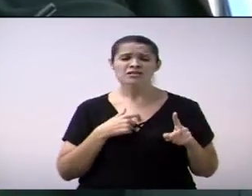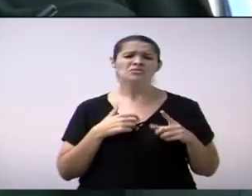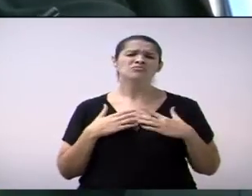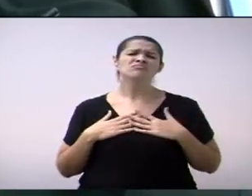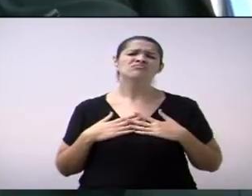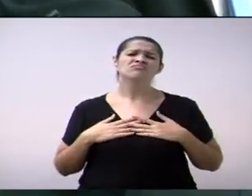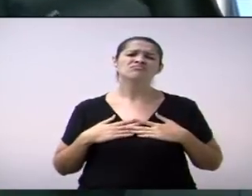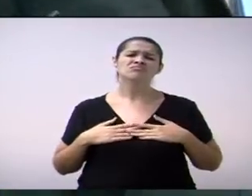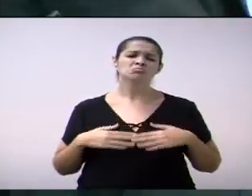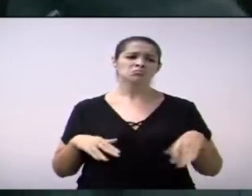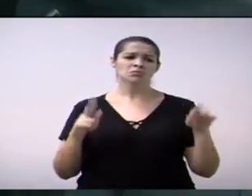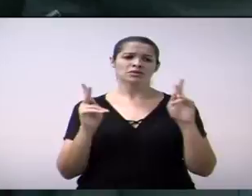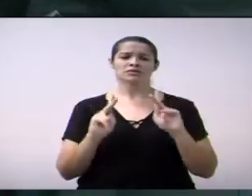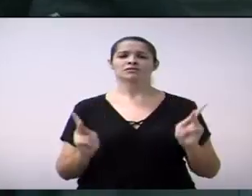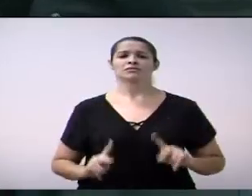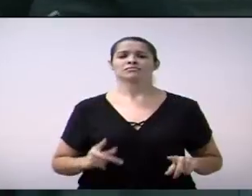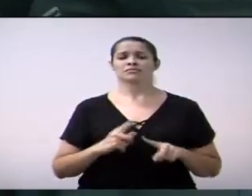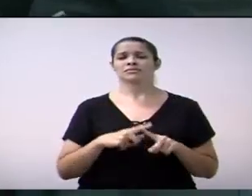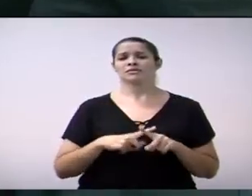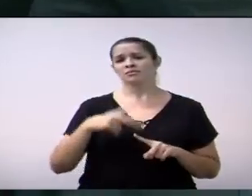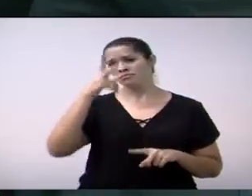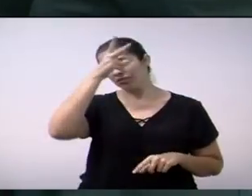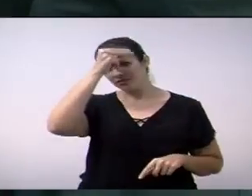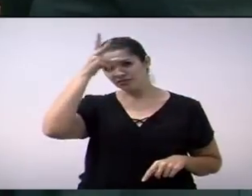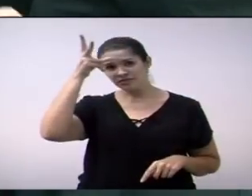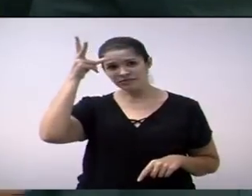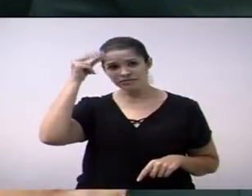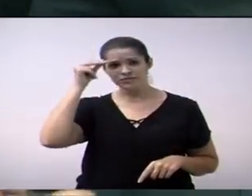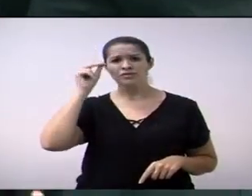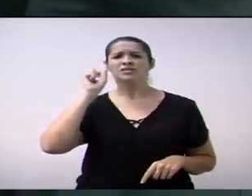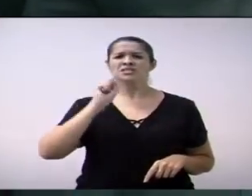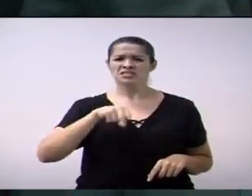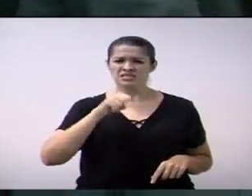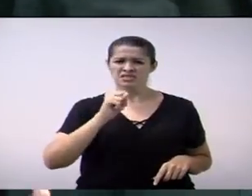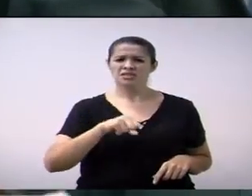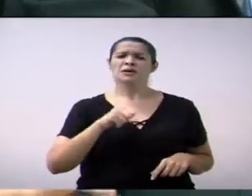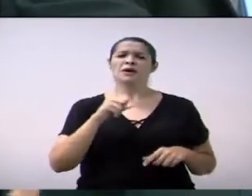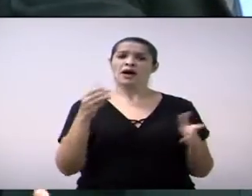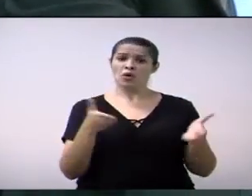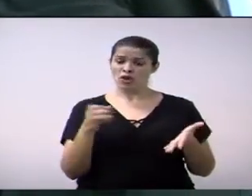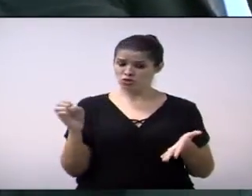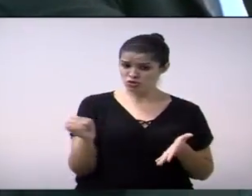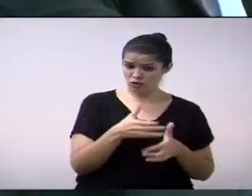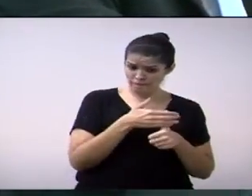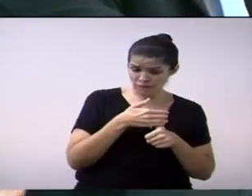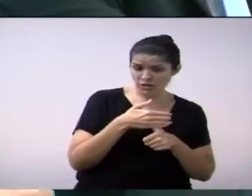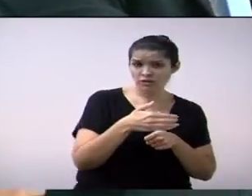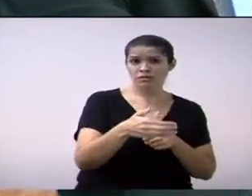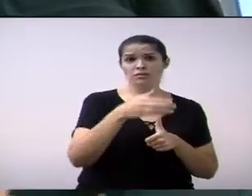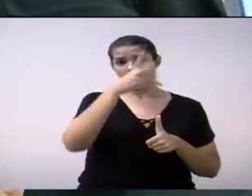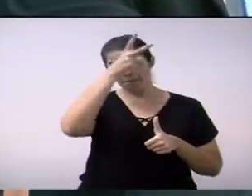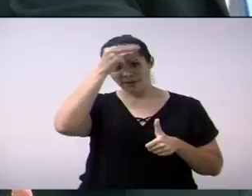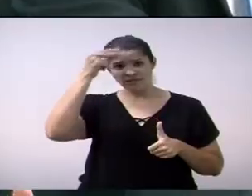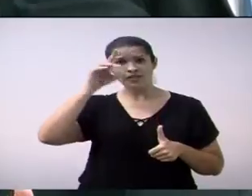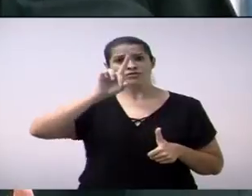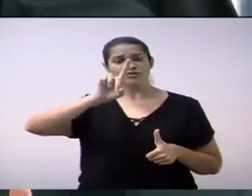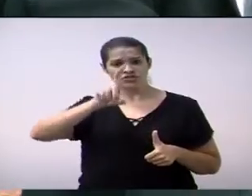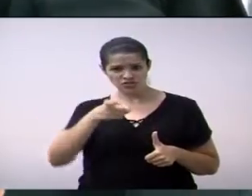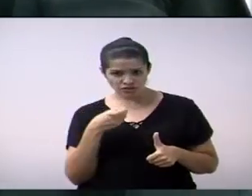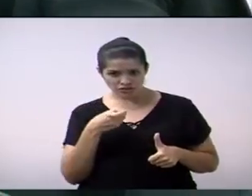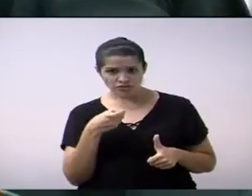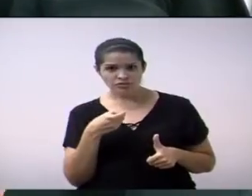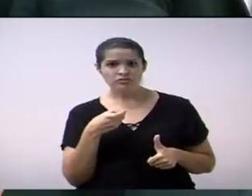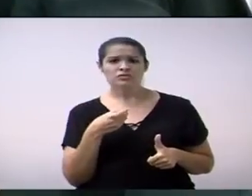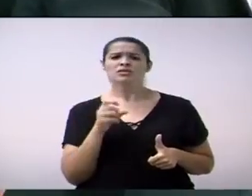tranquilidade. Eu acho que o prefeito merece um prazo, merece um período de adaptação, merece que